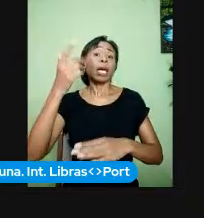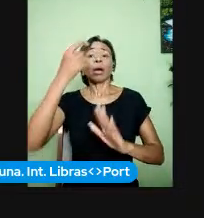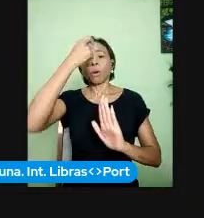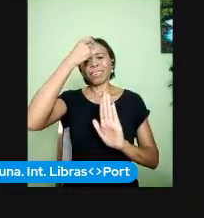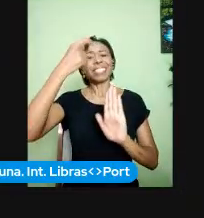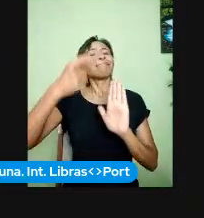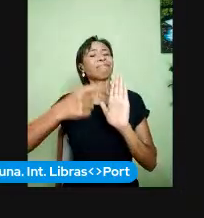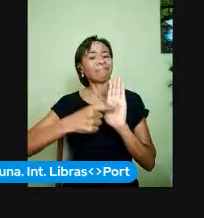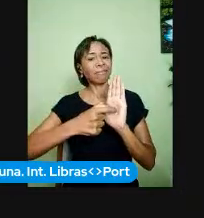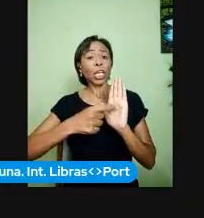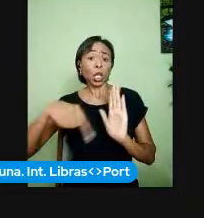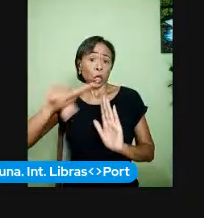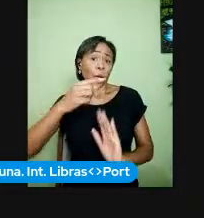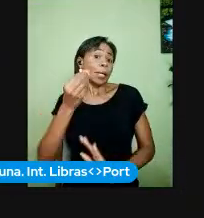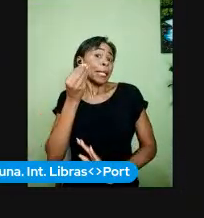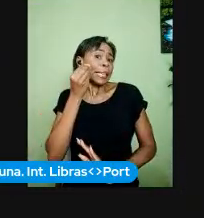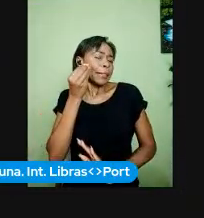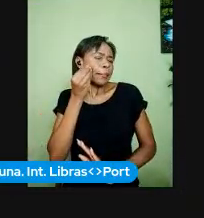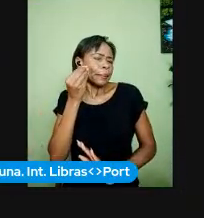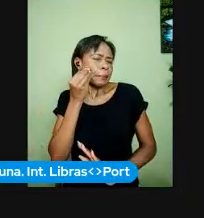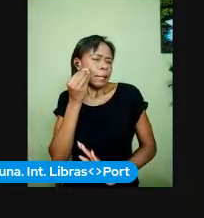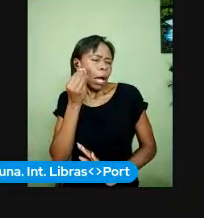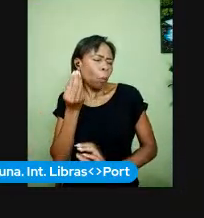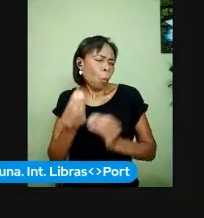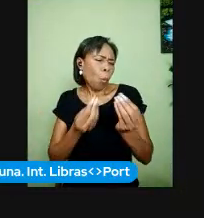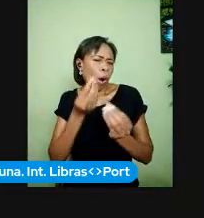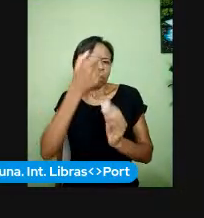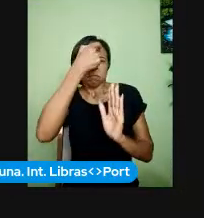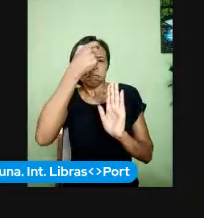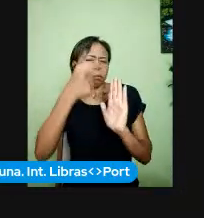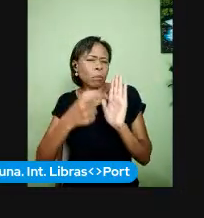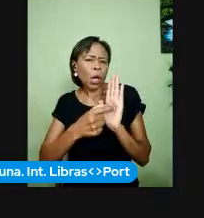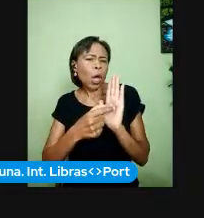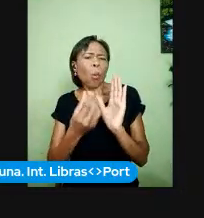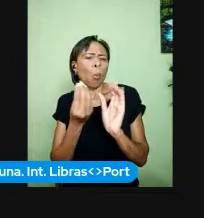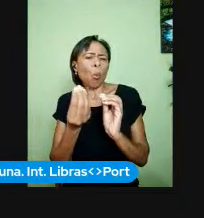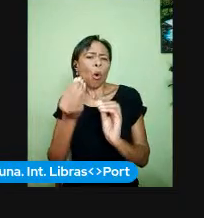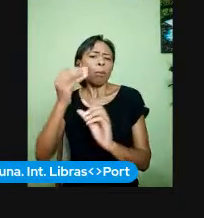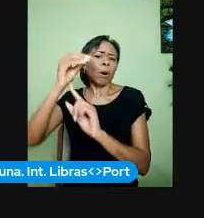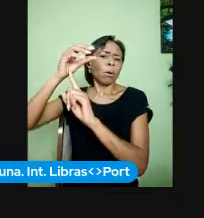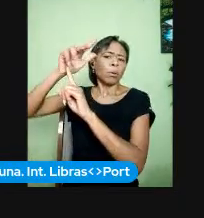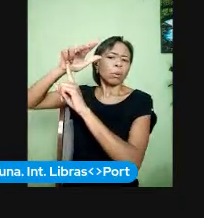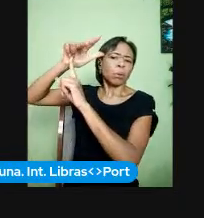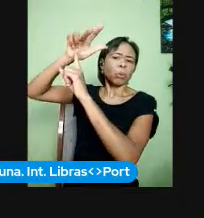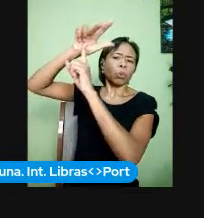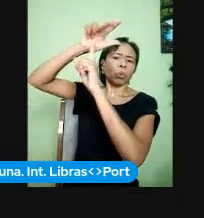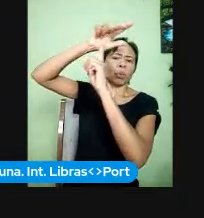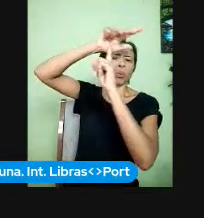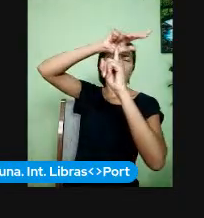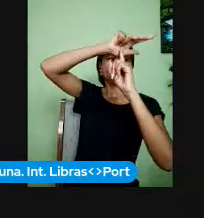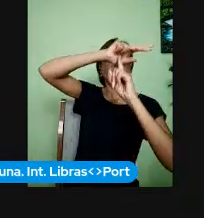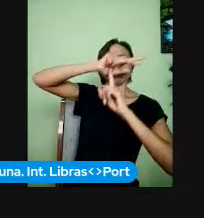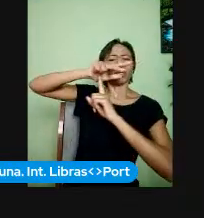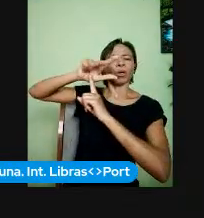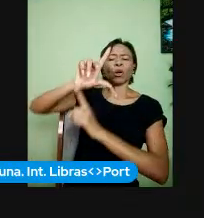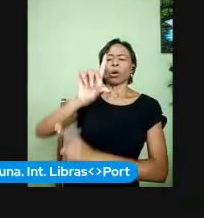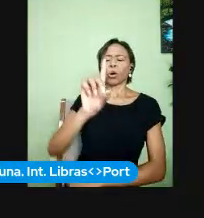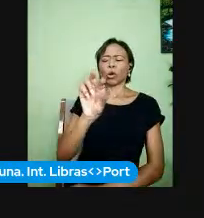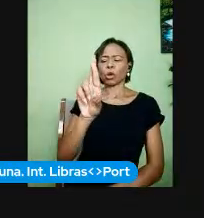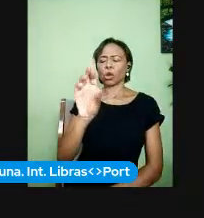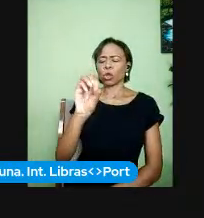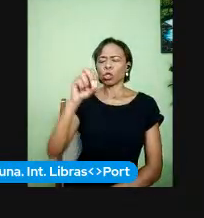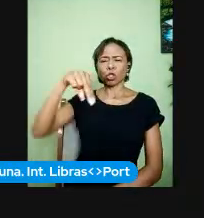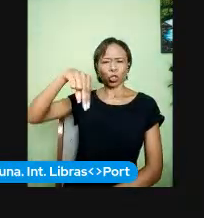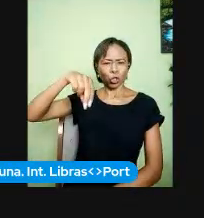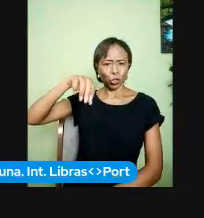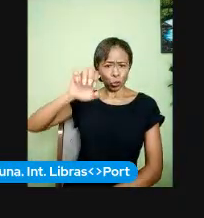testando essa inteligência. É muito legal, é através de drone, onde o drone faz uma foto aérea do